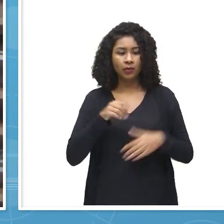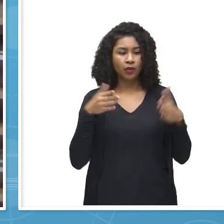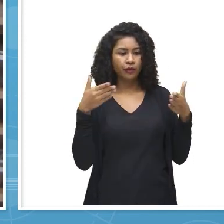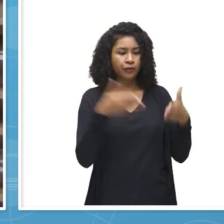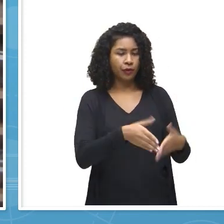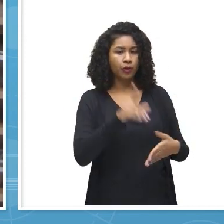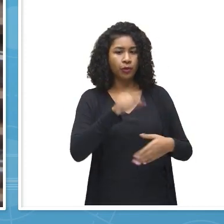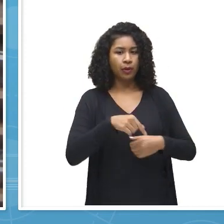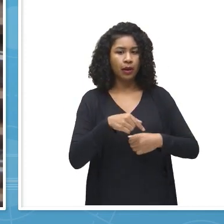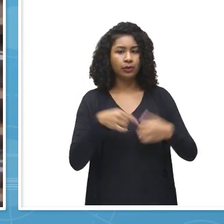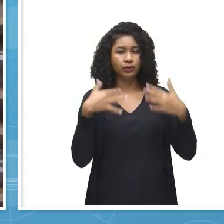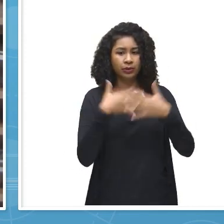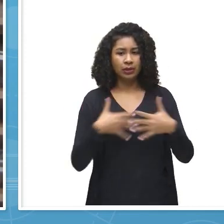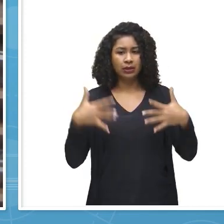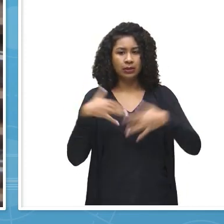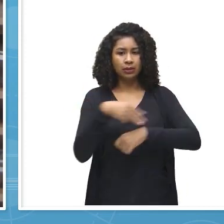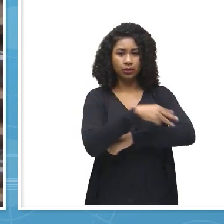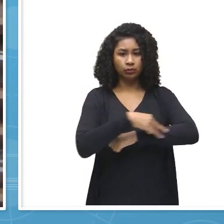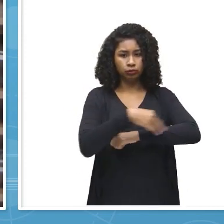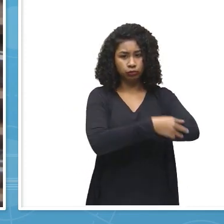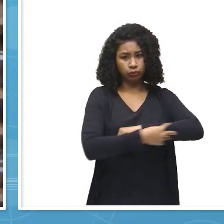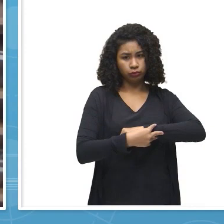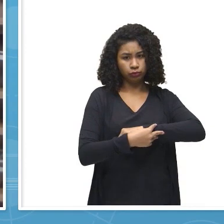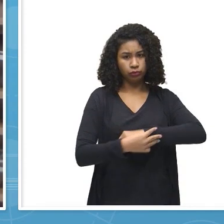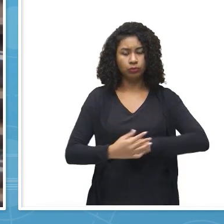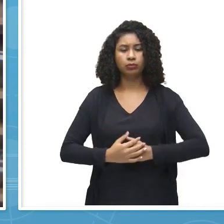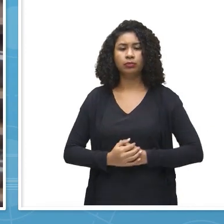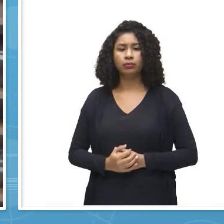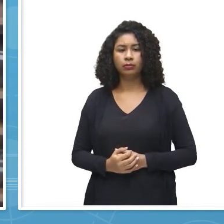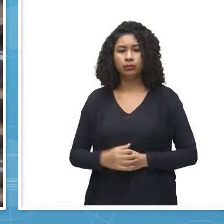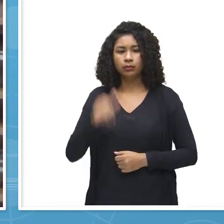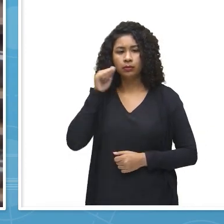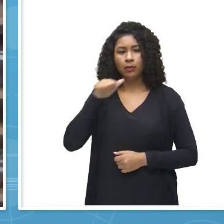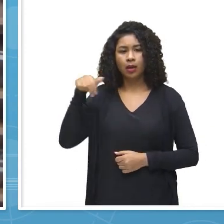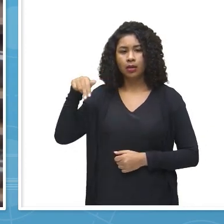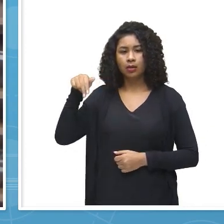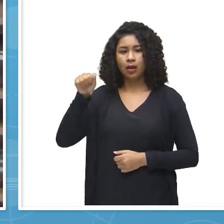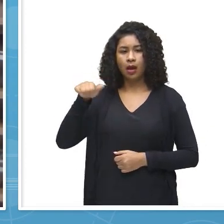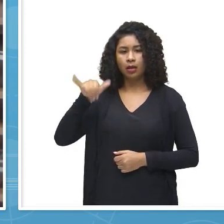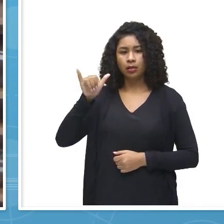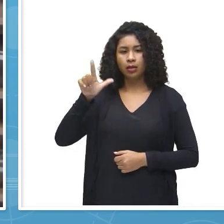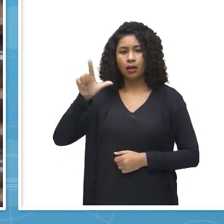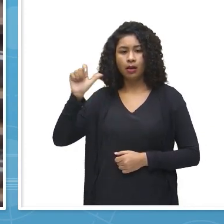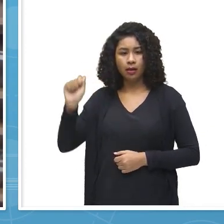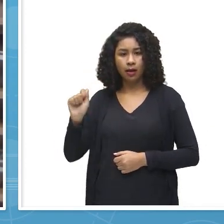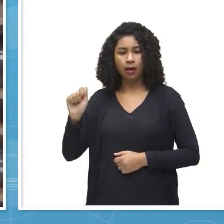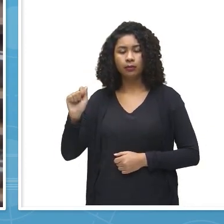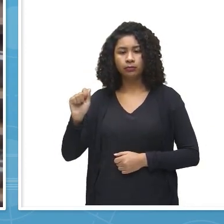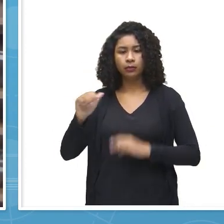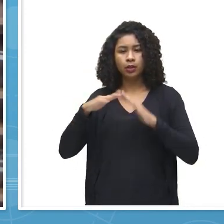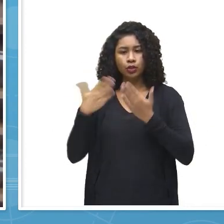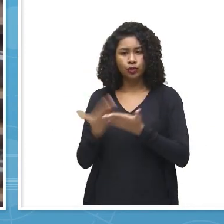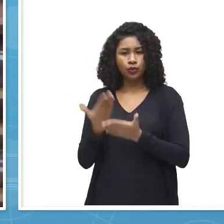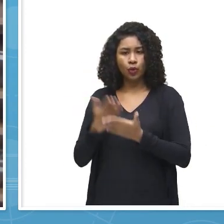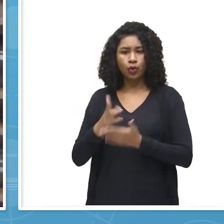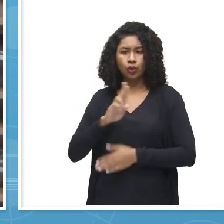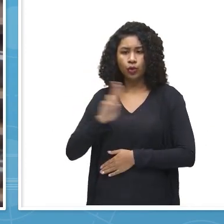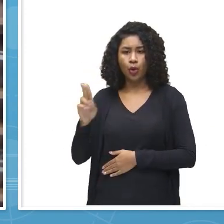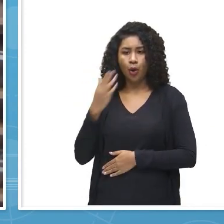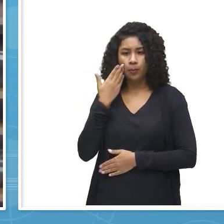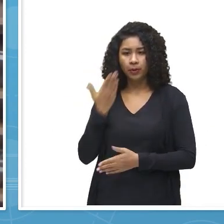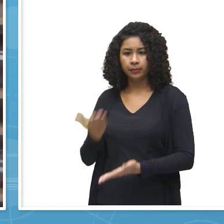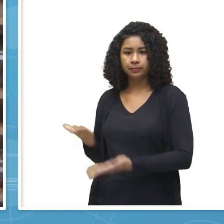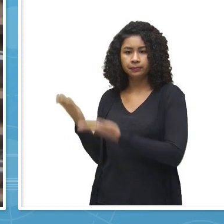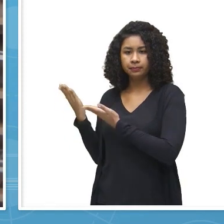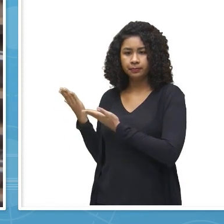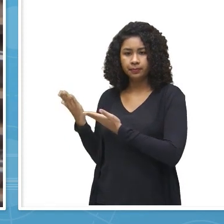tecido nervoso, tá bom? A Naila, é da escola Dom Jackson Damasceno Rodrigues, colocou